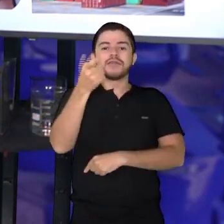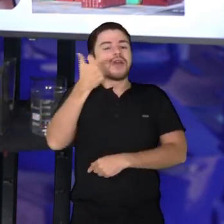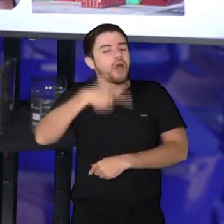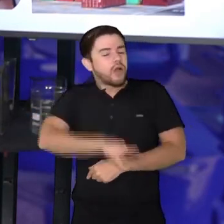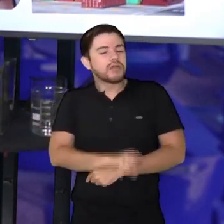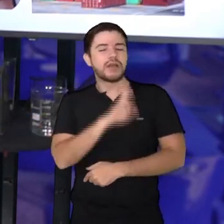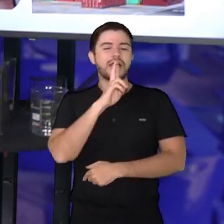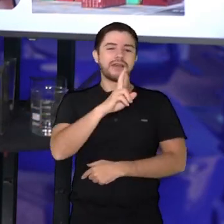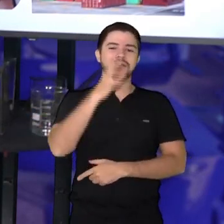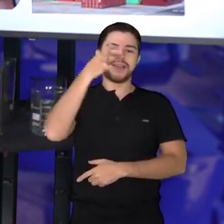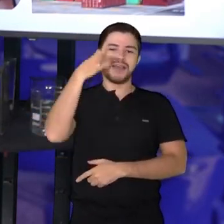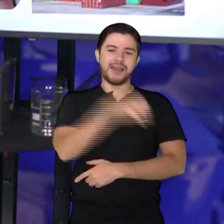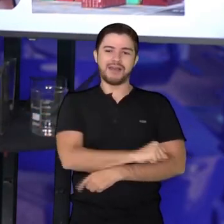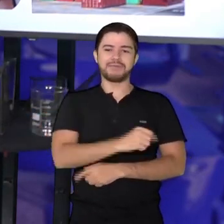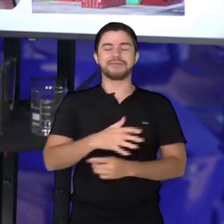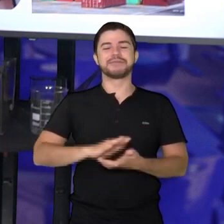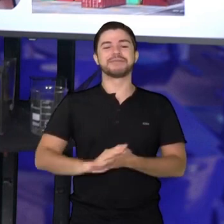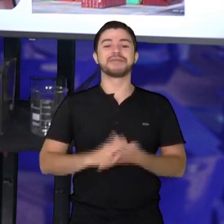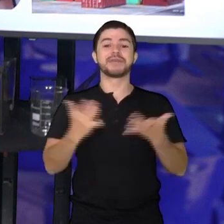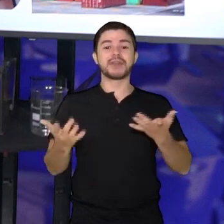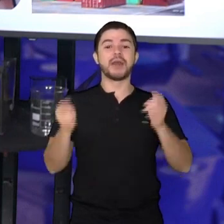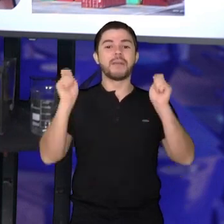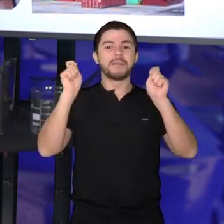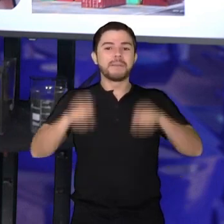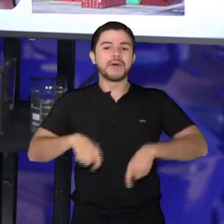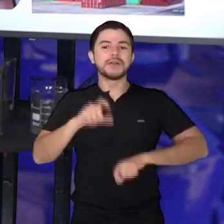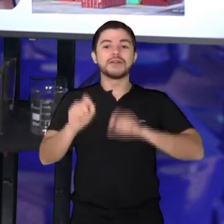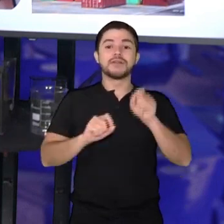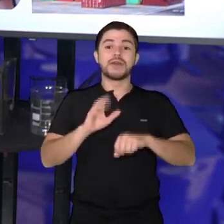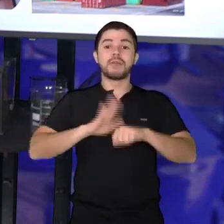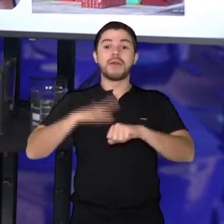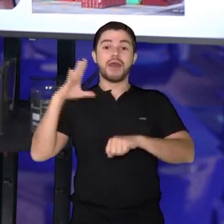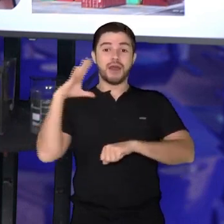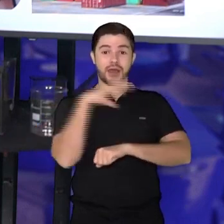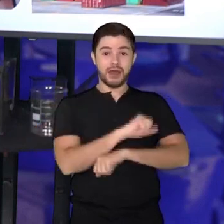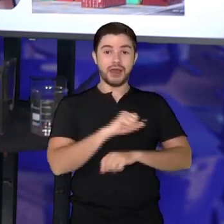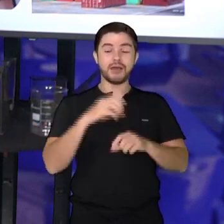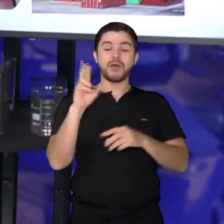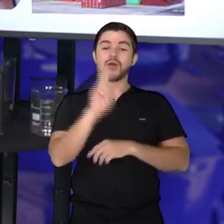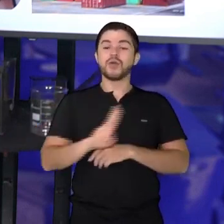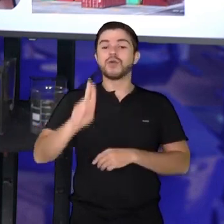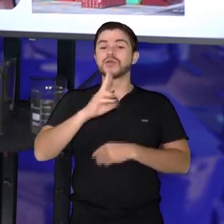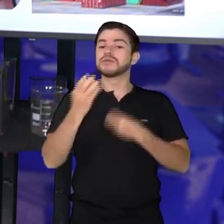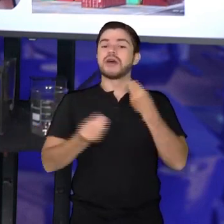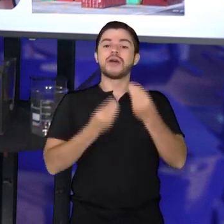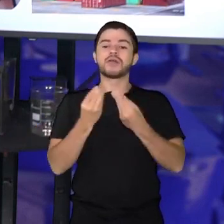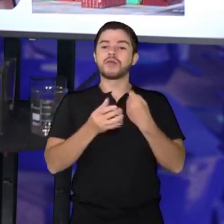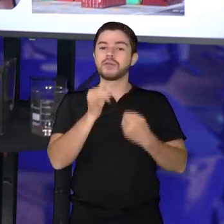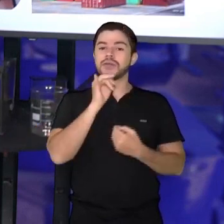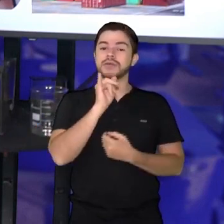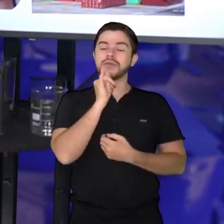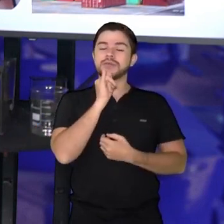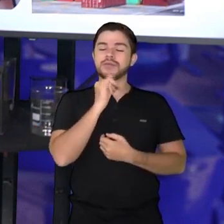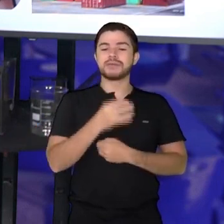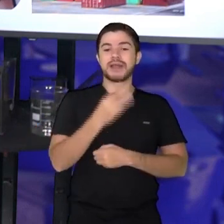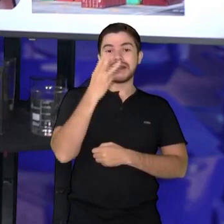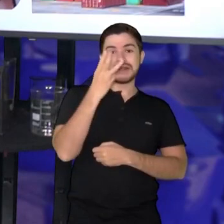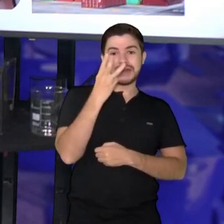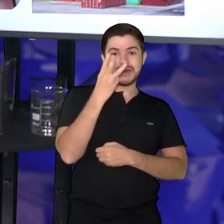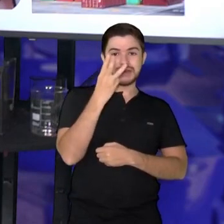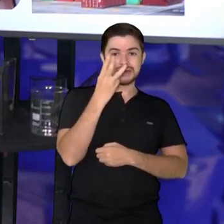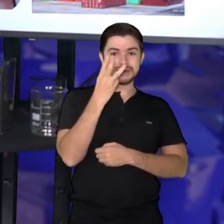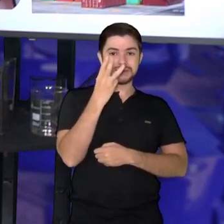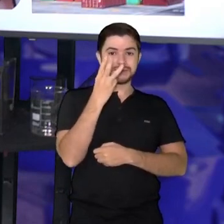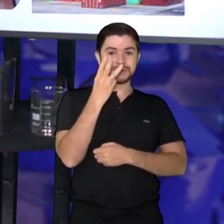no resultado, tá certo? Então, poderíamos fazer de modo mais rápido, utilizando 3 caixinhas que estão